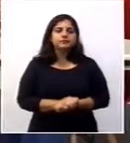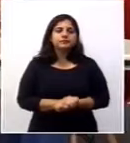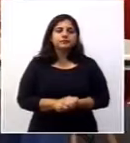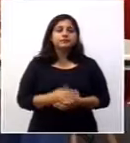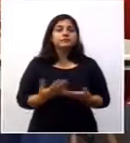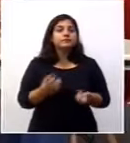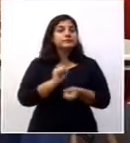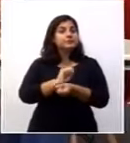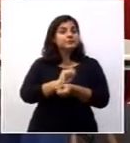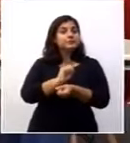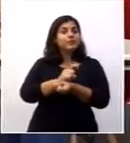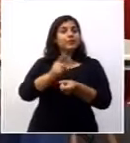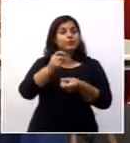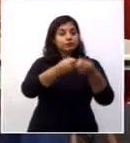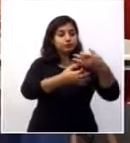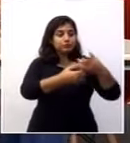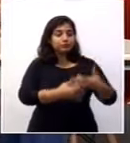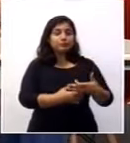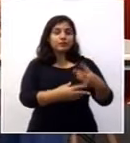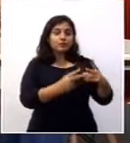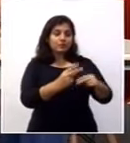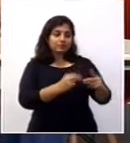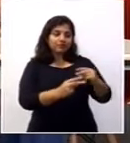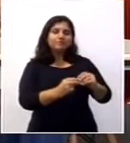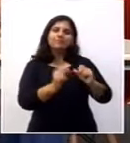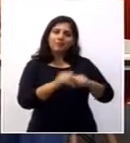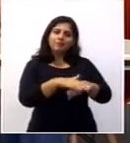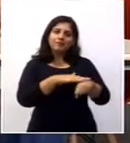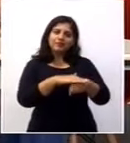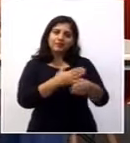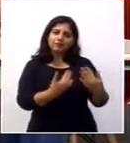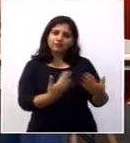A gente aguarda vocês no chat. Pode conversar Sim. com a gente.